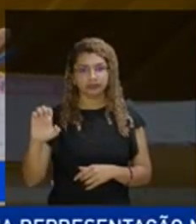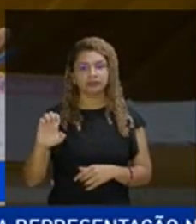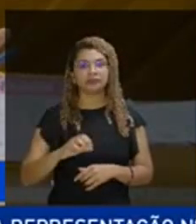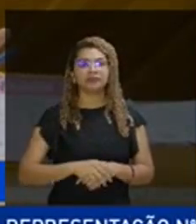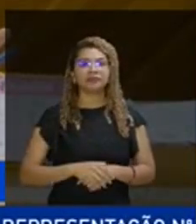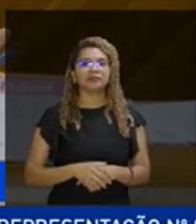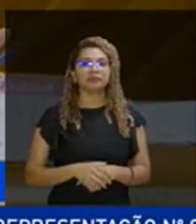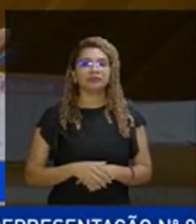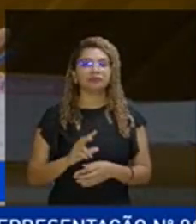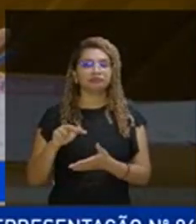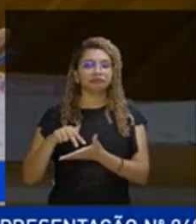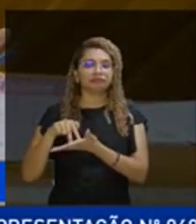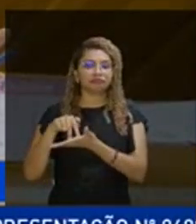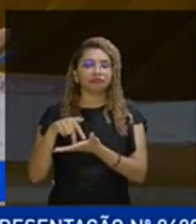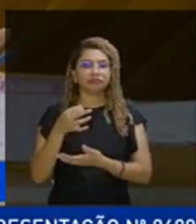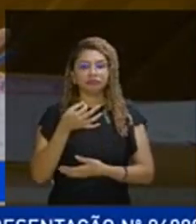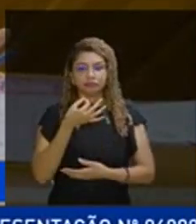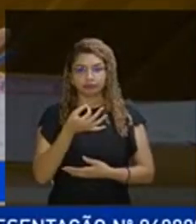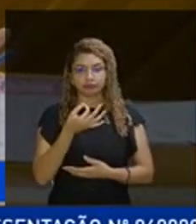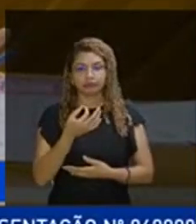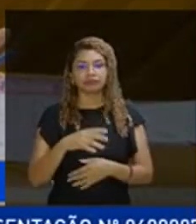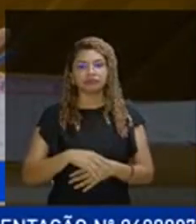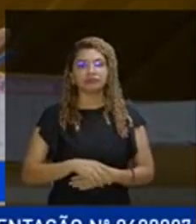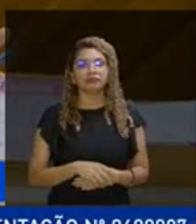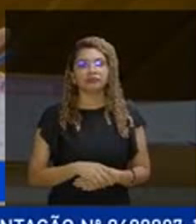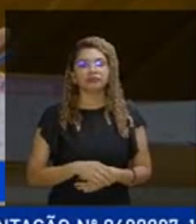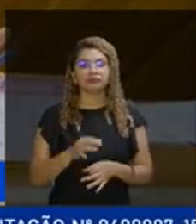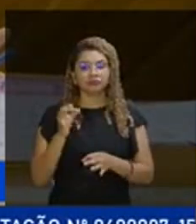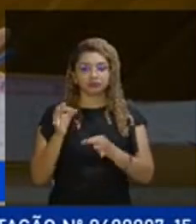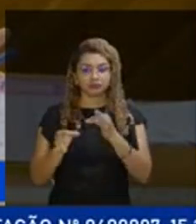A palavra, atuarão como vogais juízes e